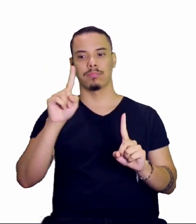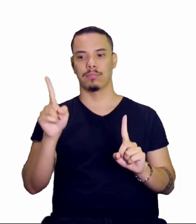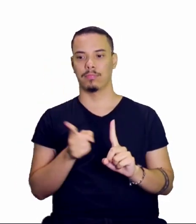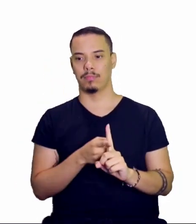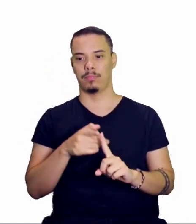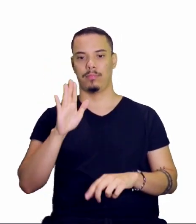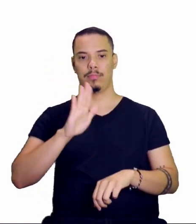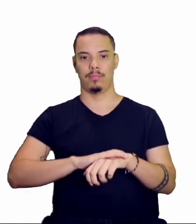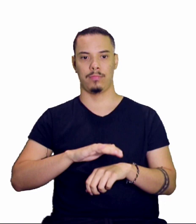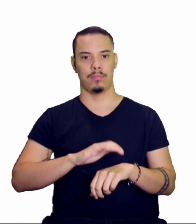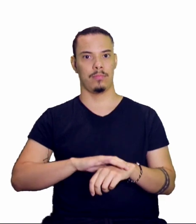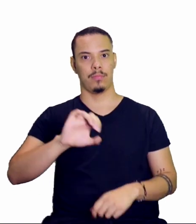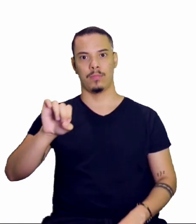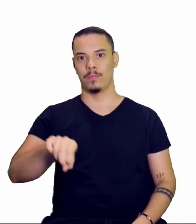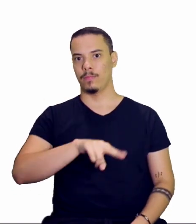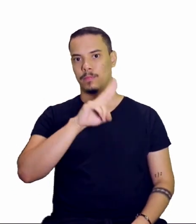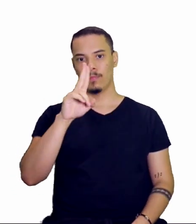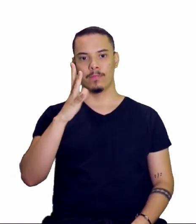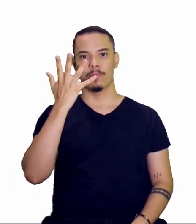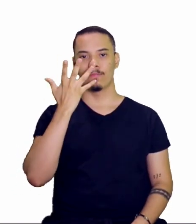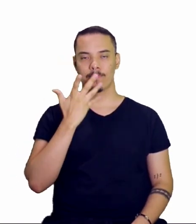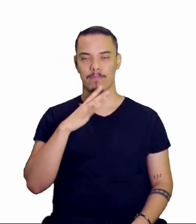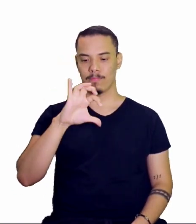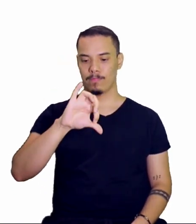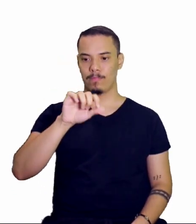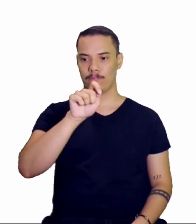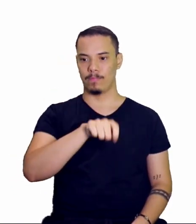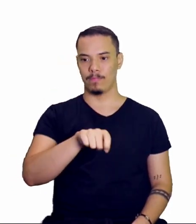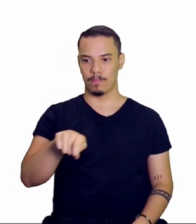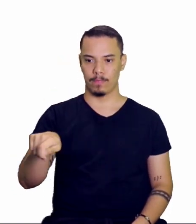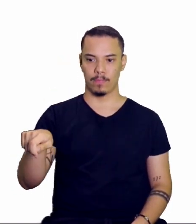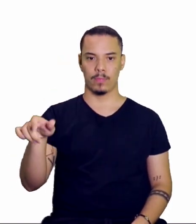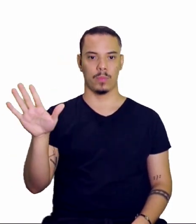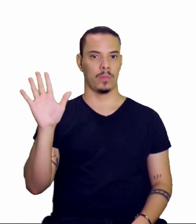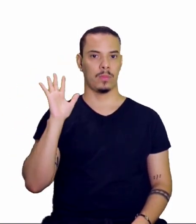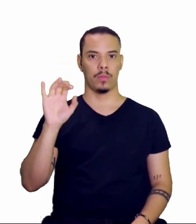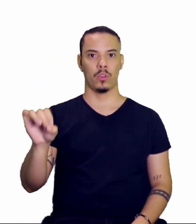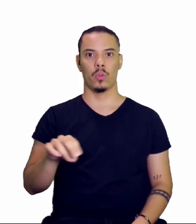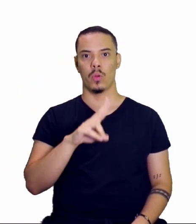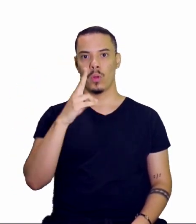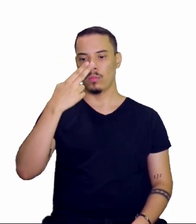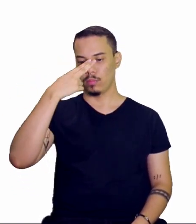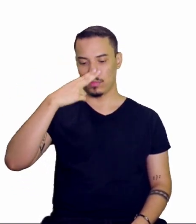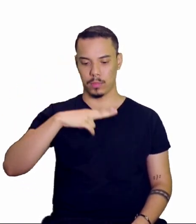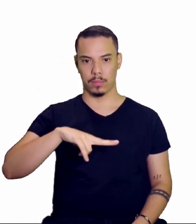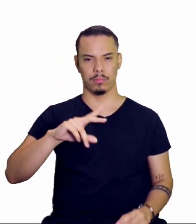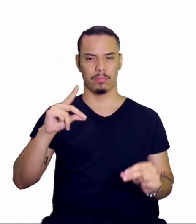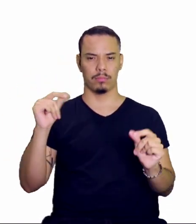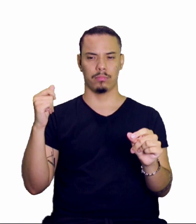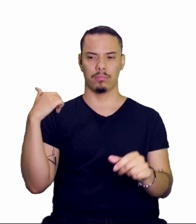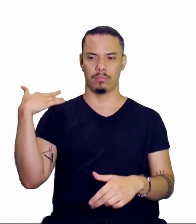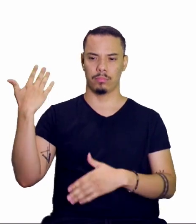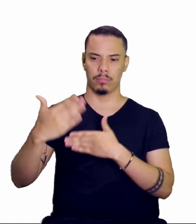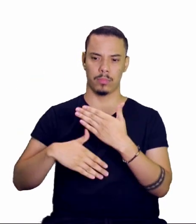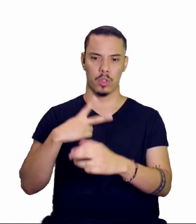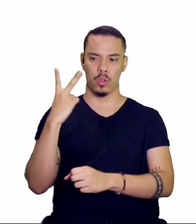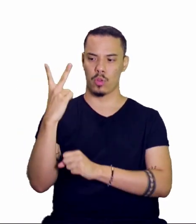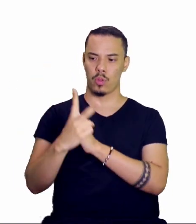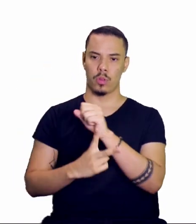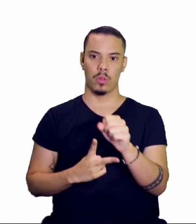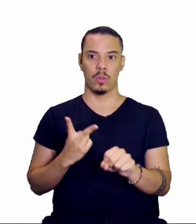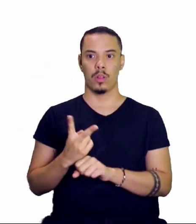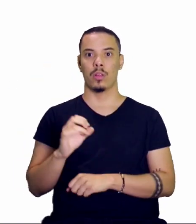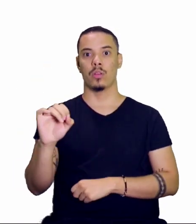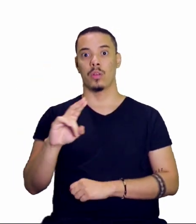né? Ou a gestação de uma criança, 9 meses, não que tem é problema, a base. Ou do elefantes, que é muito tempo, mais de 2 anos. A duração não sei. da